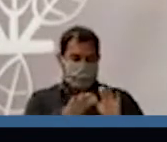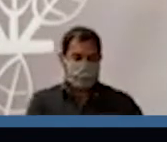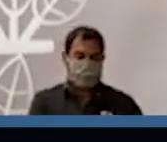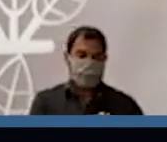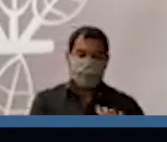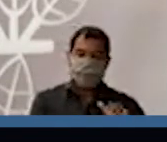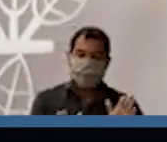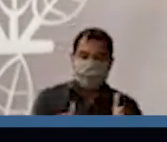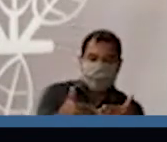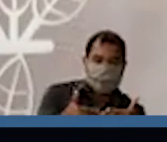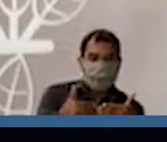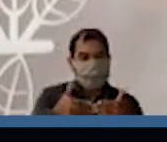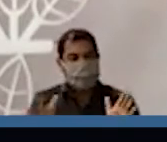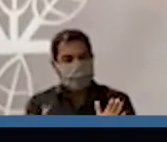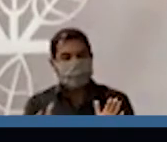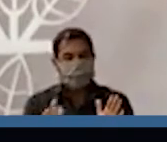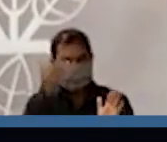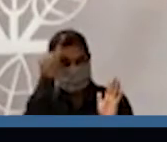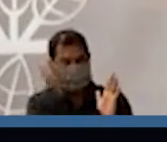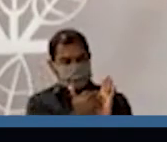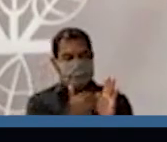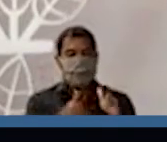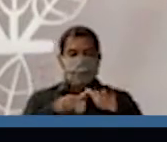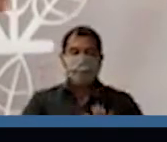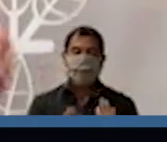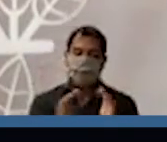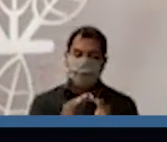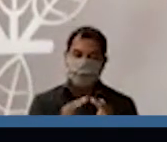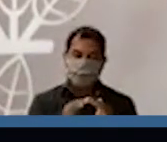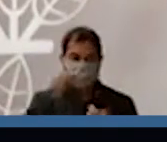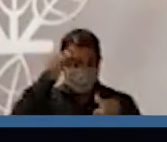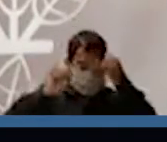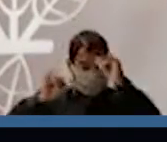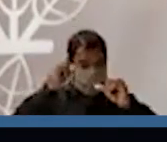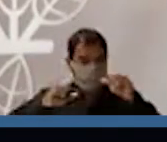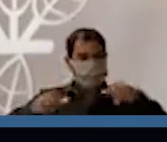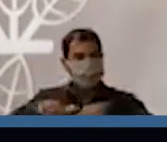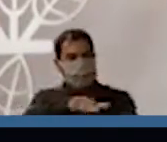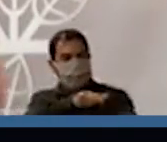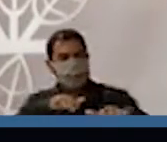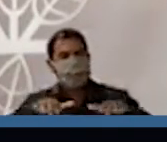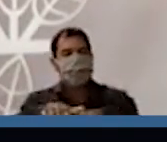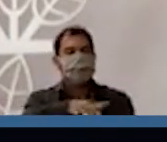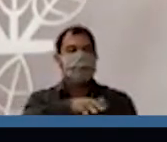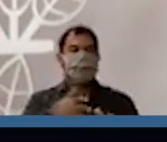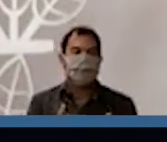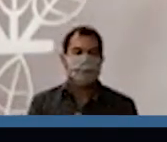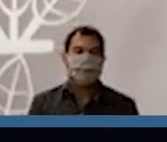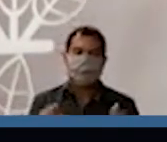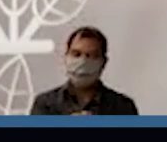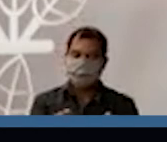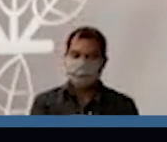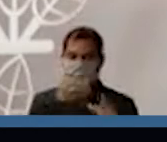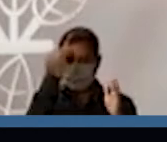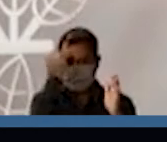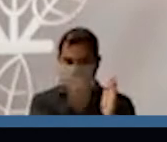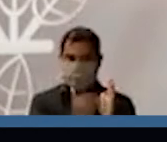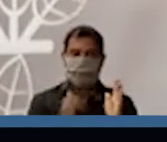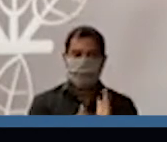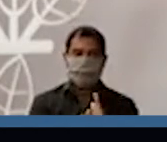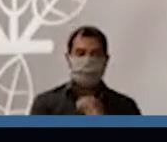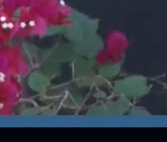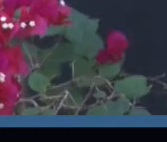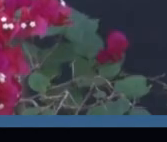sem funcionar, ou seja, vai estar em casa, evitando o máximo as movimentações, sendo aplicado aí os processos